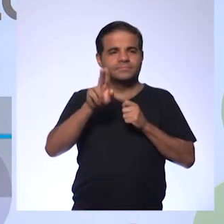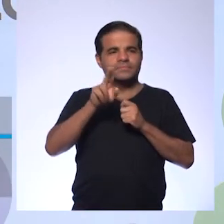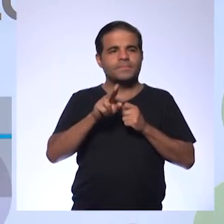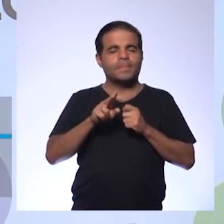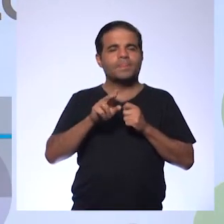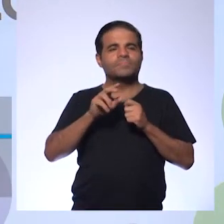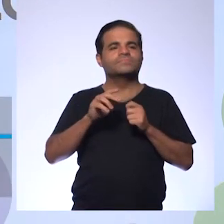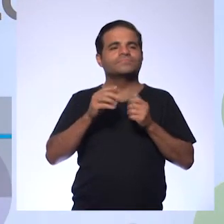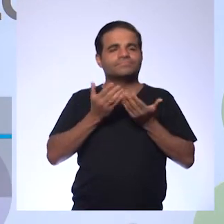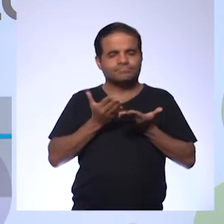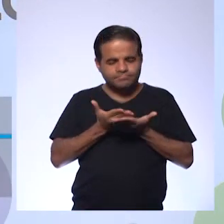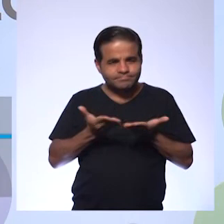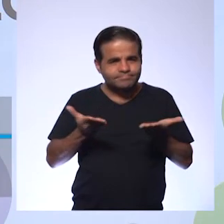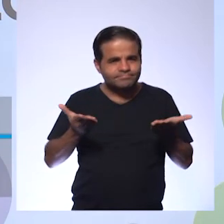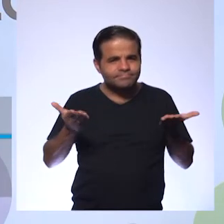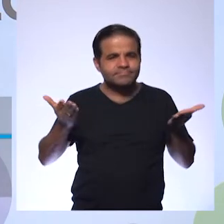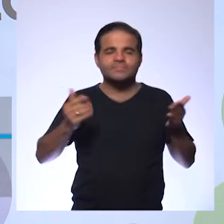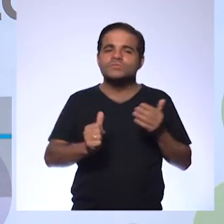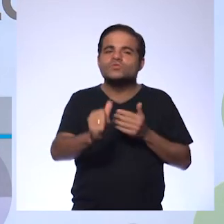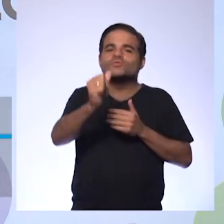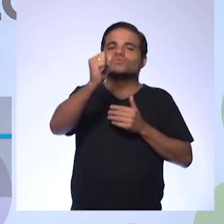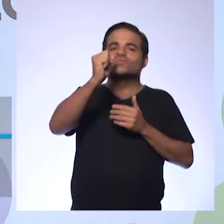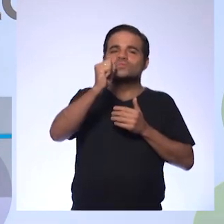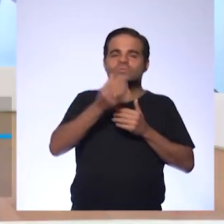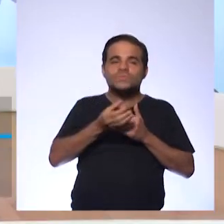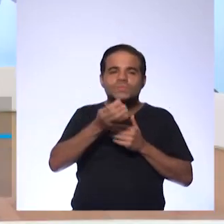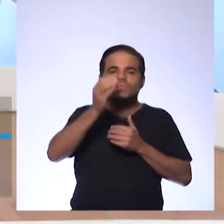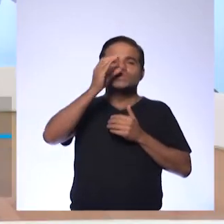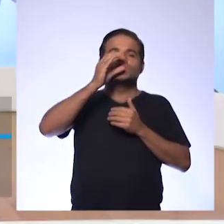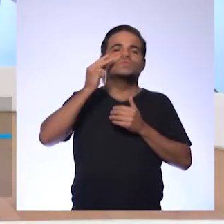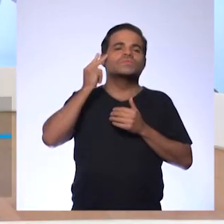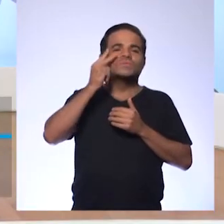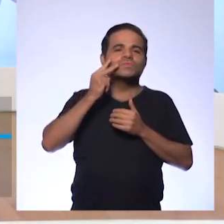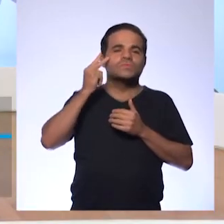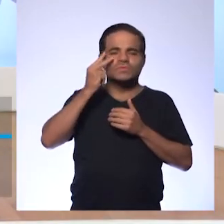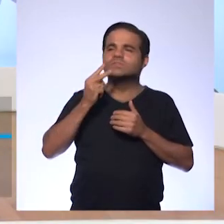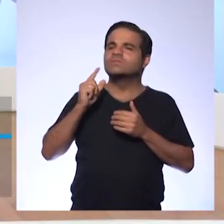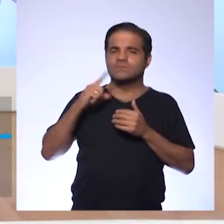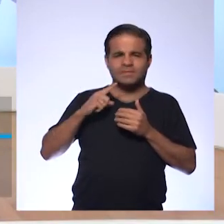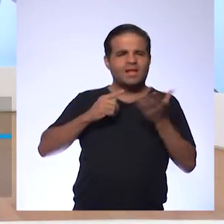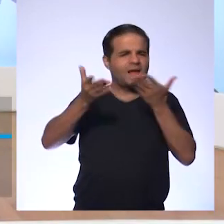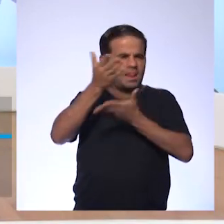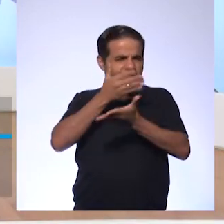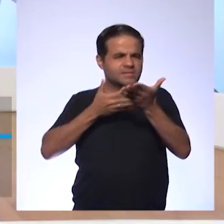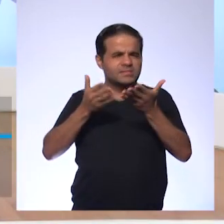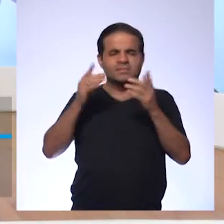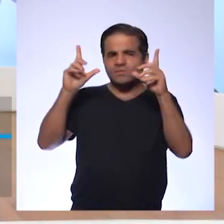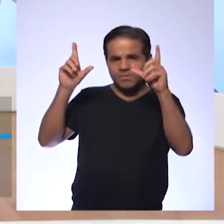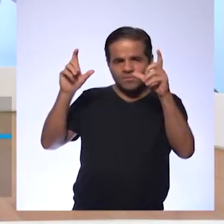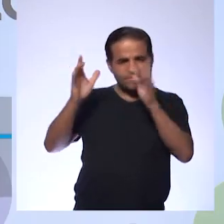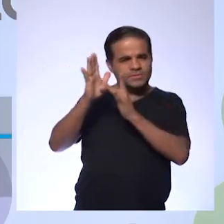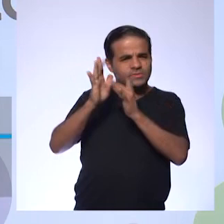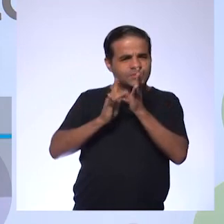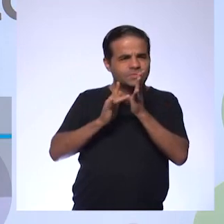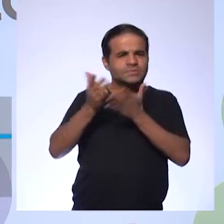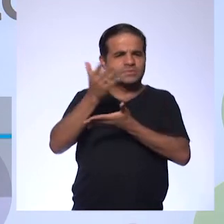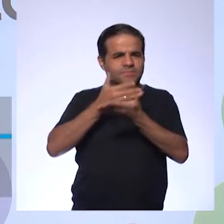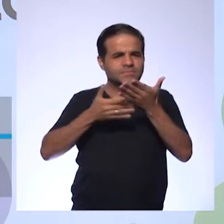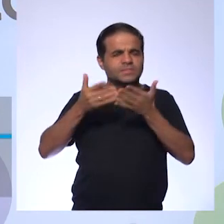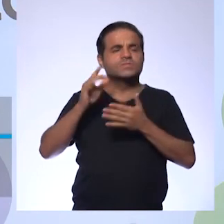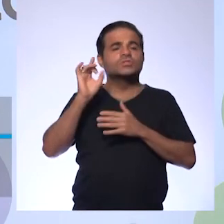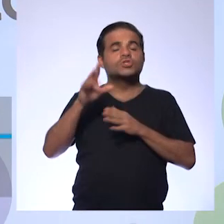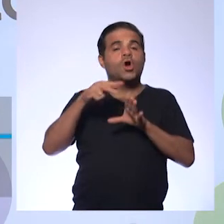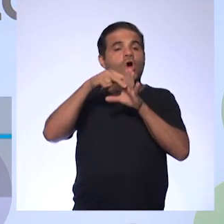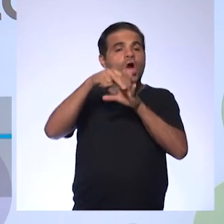a Santa Ceia, que ele tomou o vinho. É isso, certo? Sim, tem relação até com aquela imagem, né, de Jesus, não é isso? Exatamente. E dizem que só